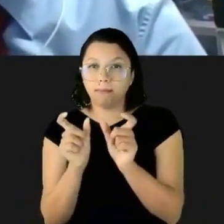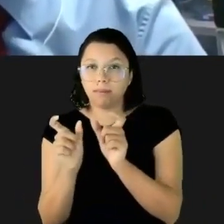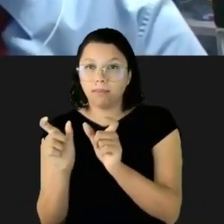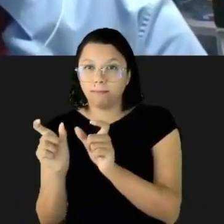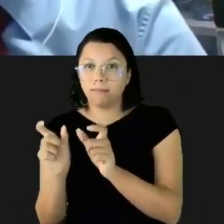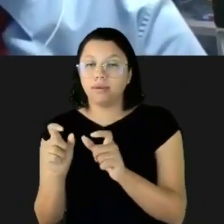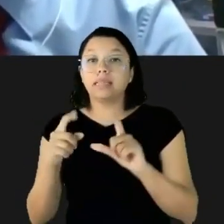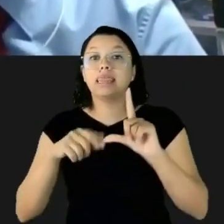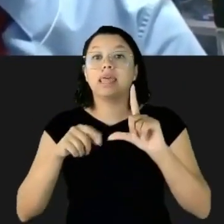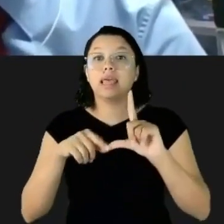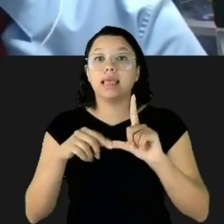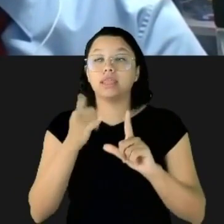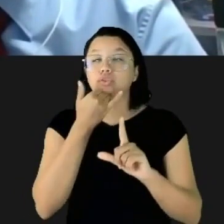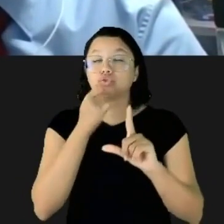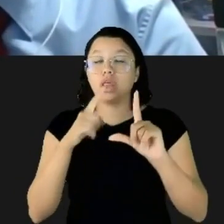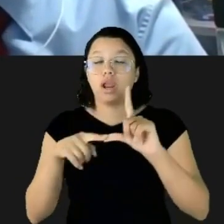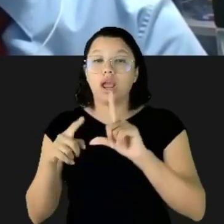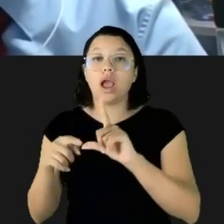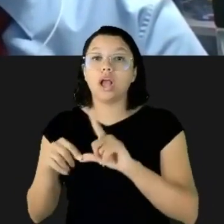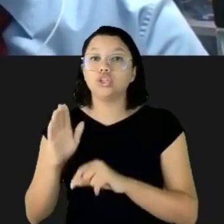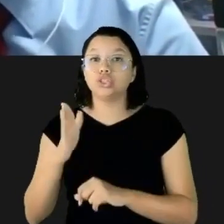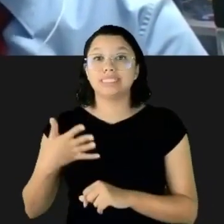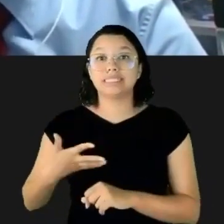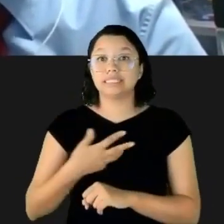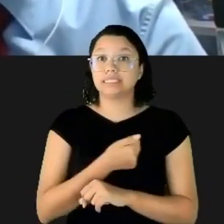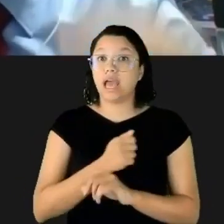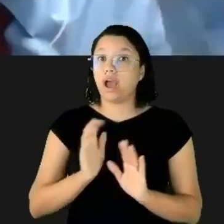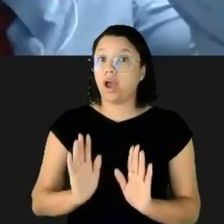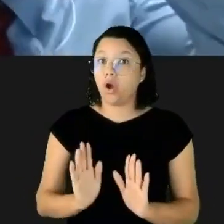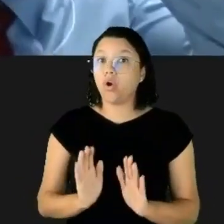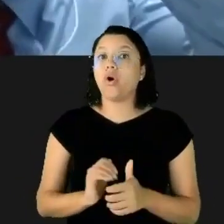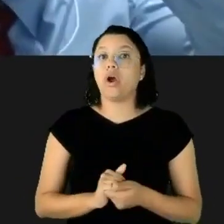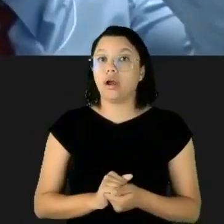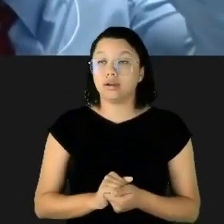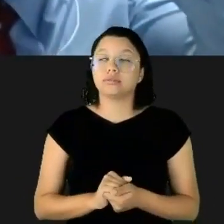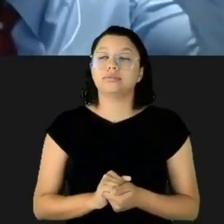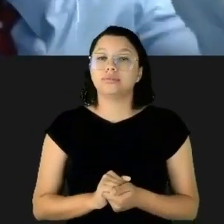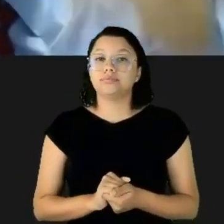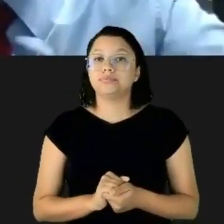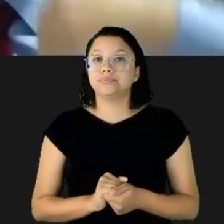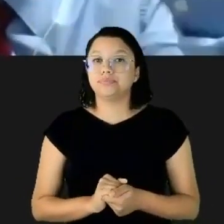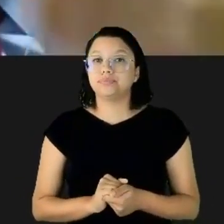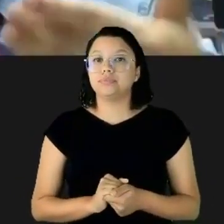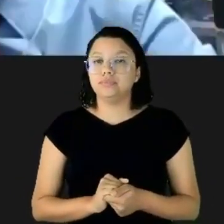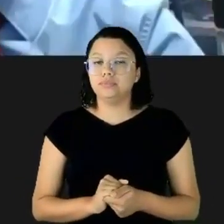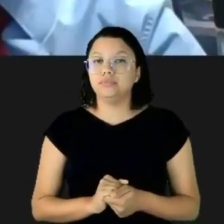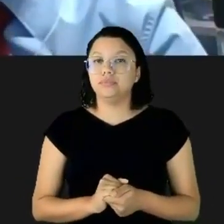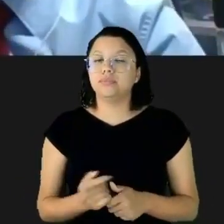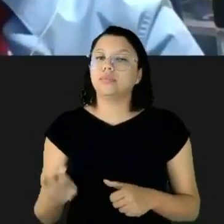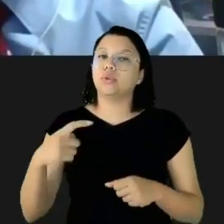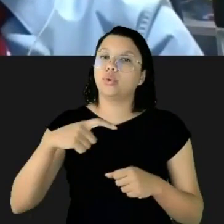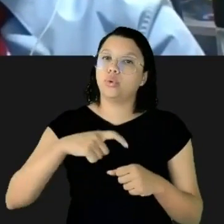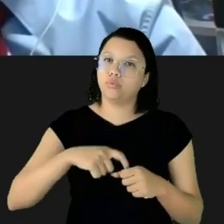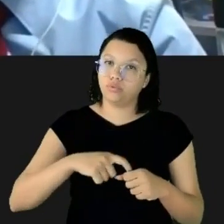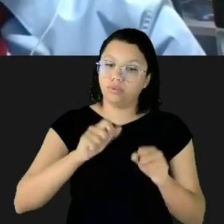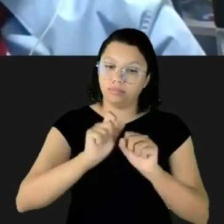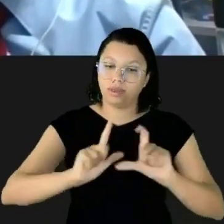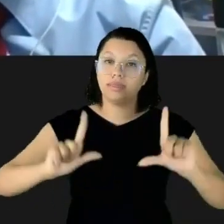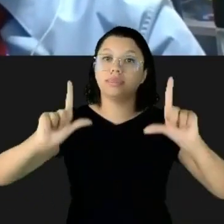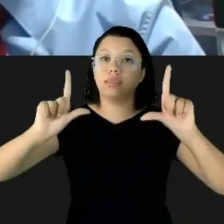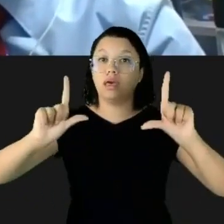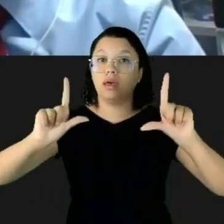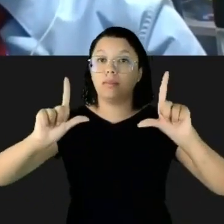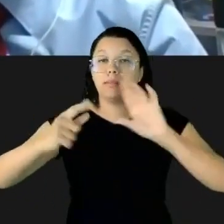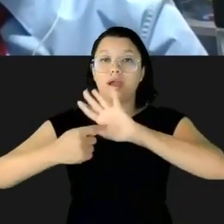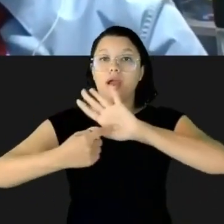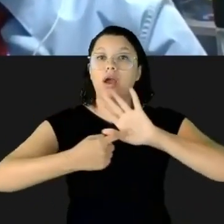e já dá o salvar a partir que der o salvar você tem que recarregar a tela pra ele